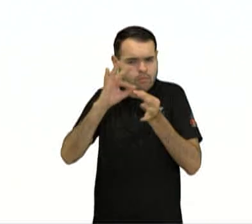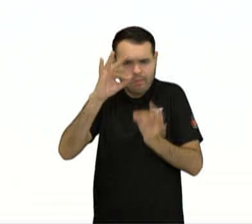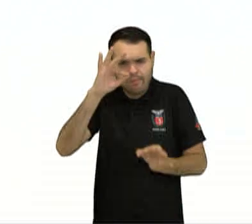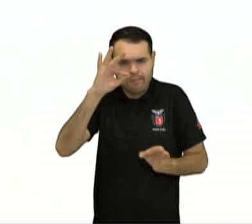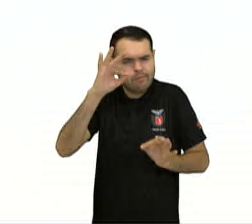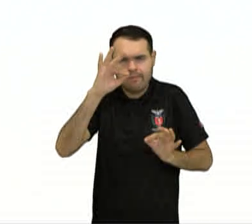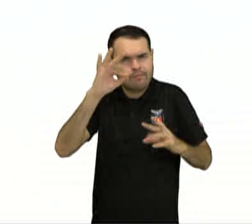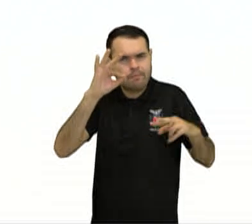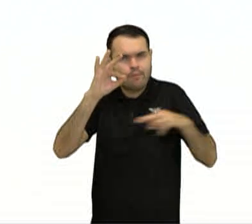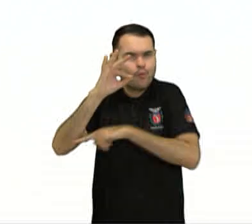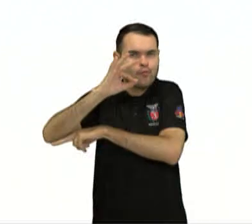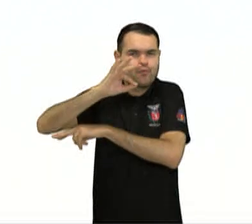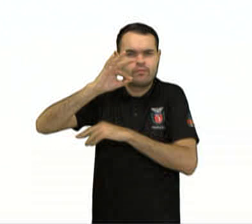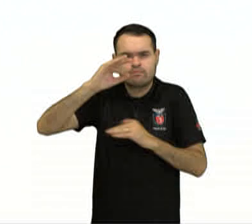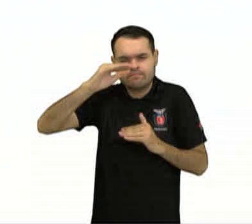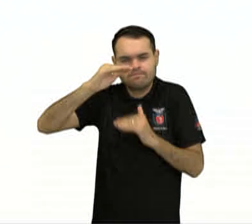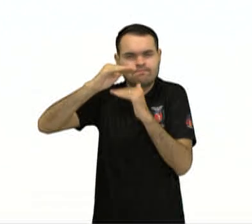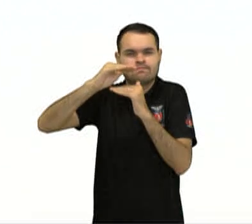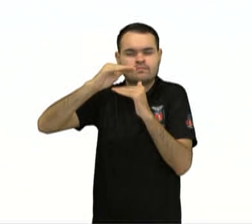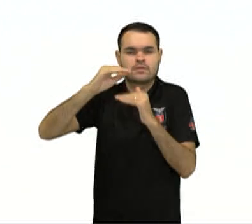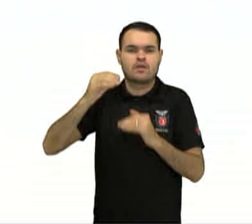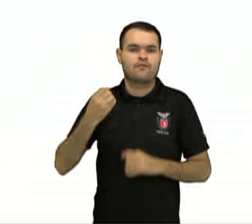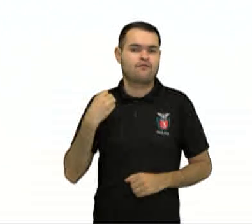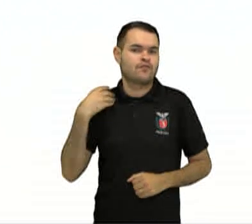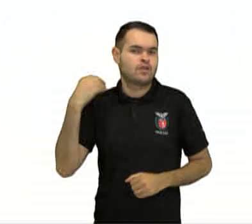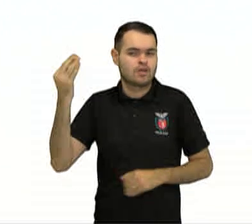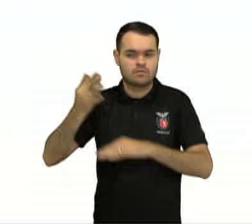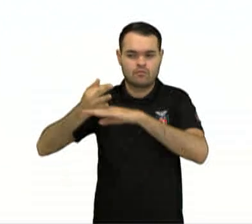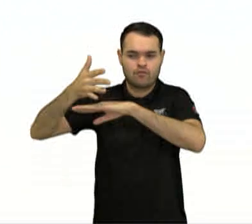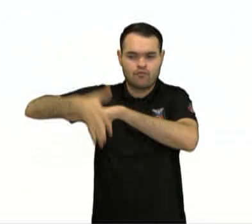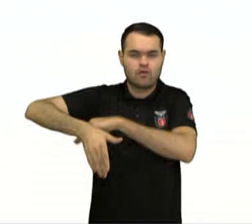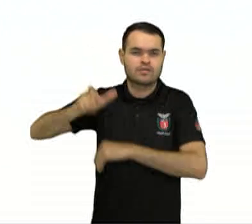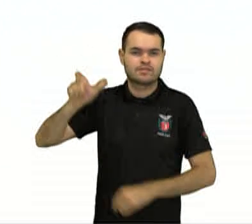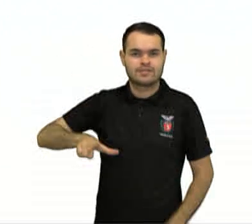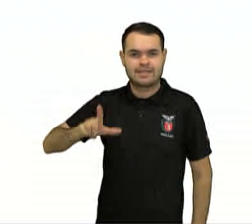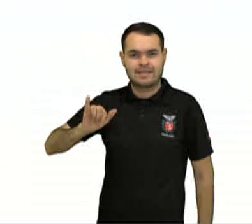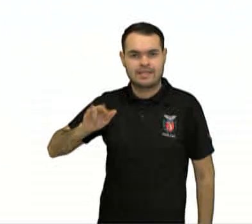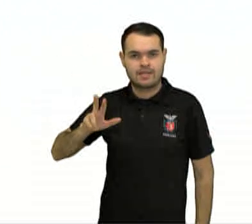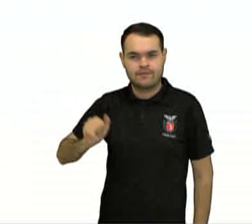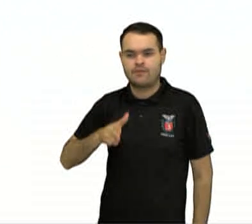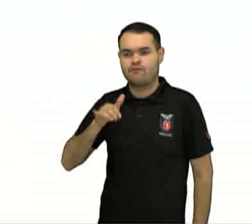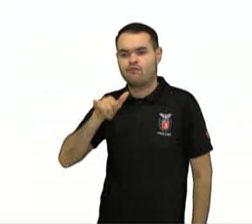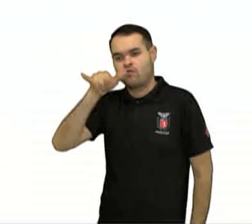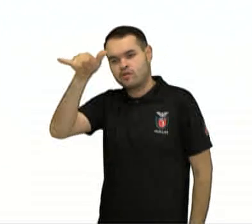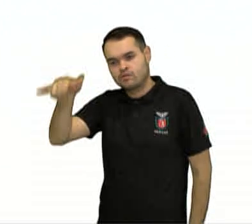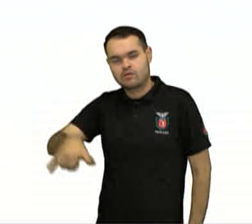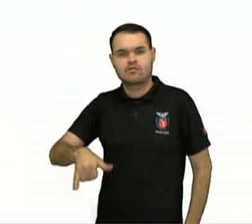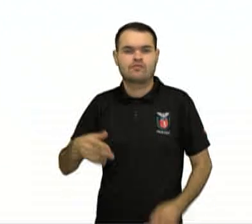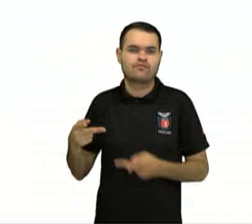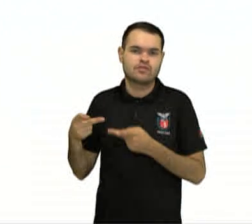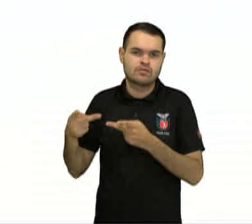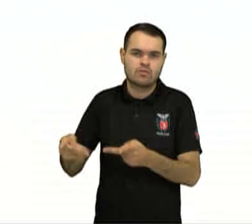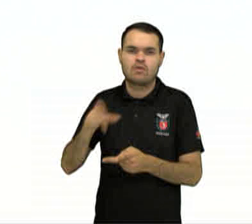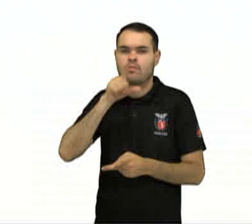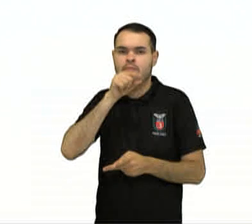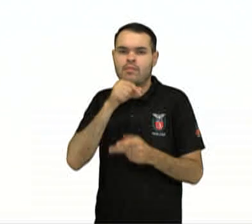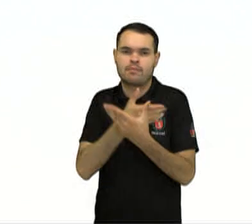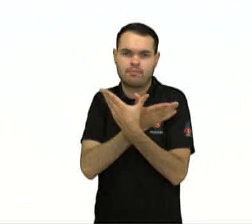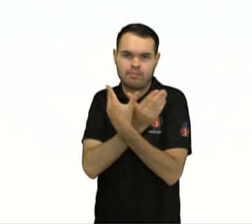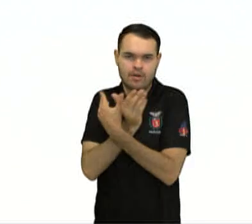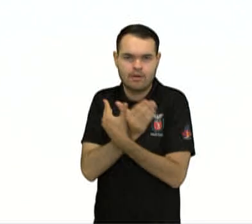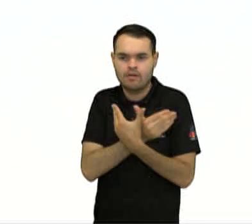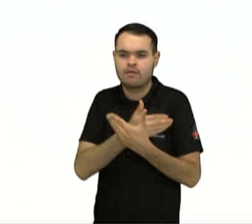uma viagem para Foz. Lívia foi de avião, visitou as Cataratas e o Parque das Aves e o Ice Bar lá na Argentina.